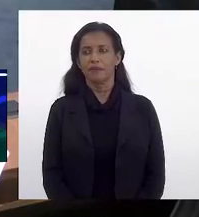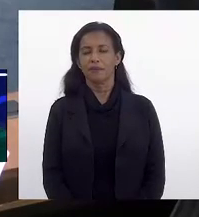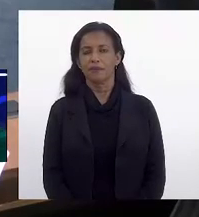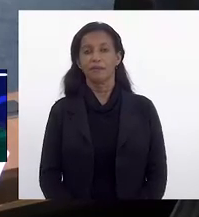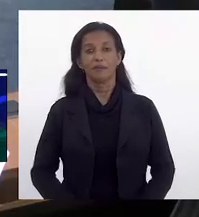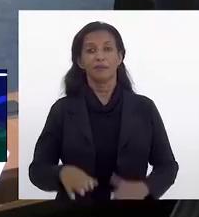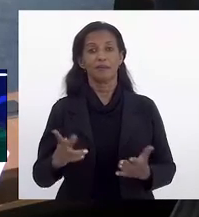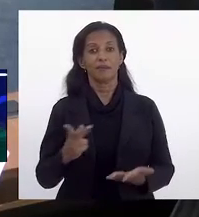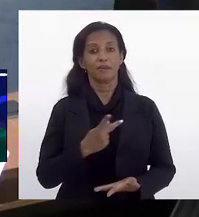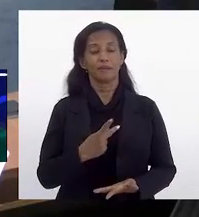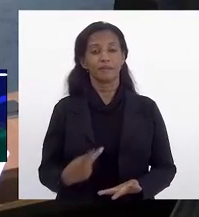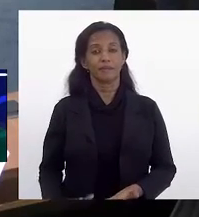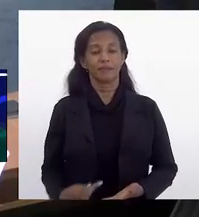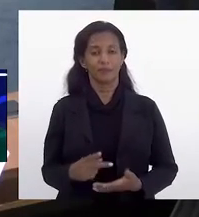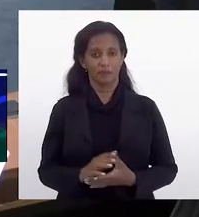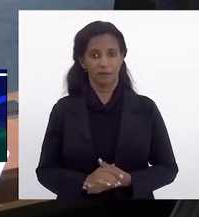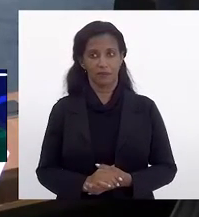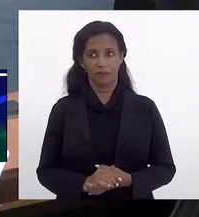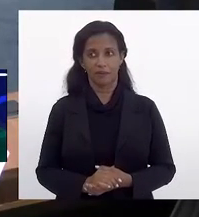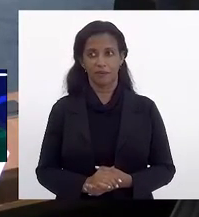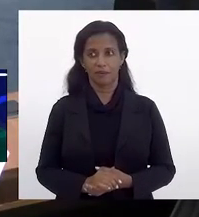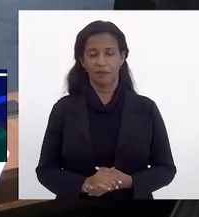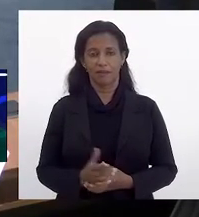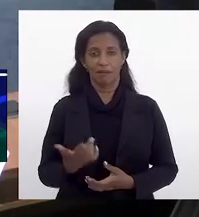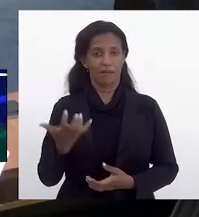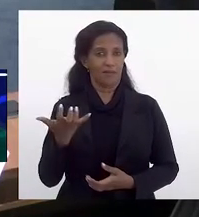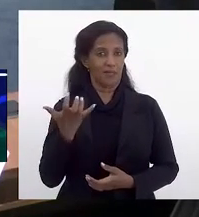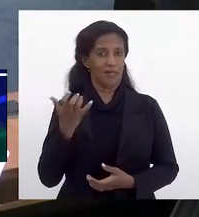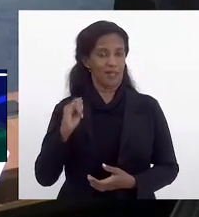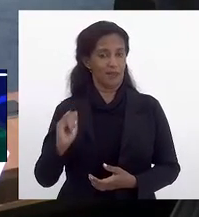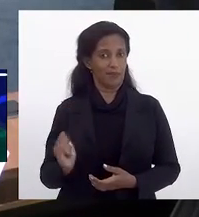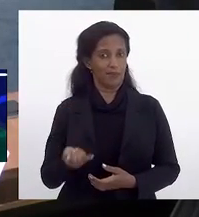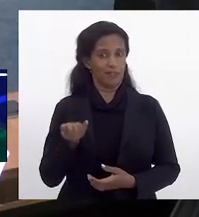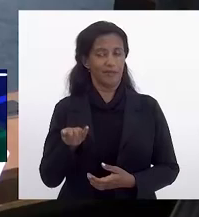Senhora Presidente, queria aproveitar